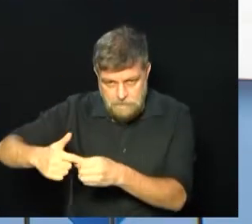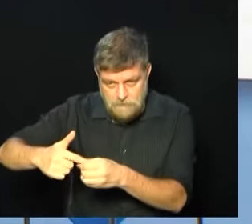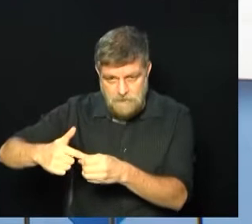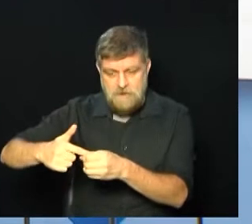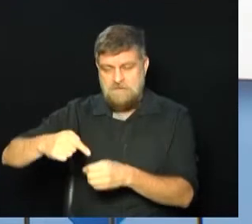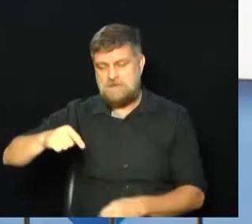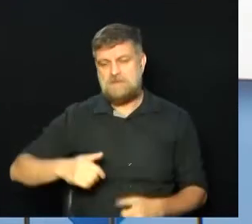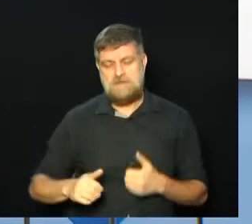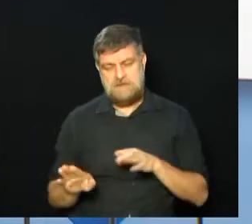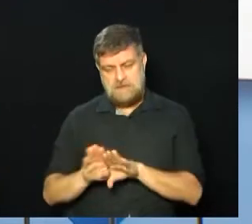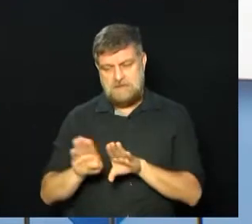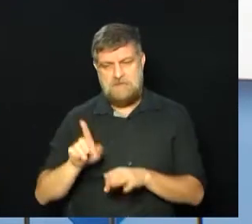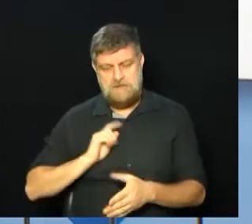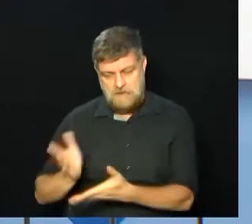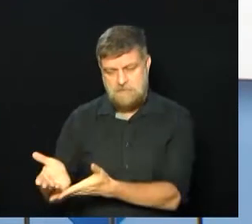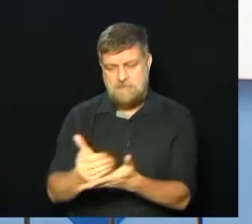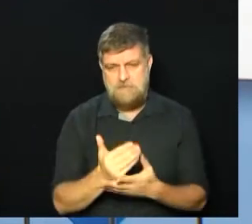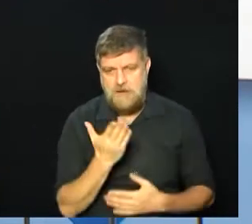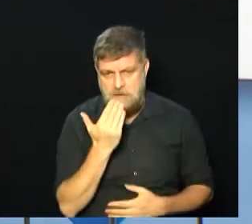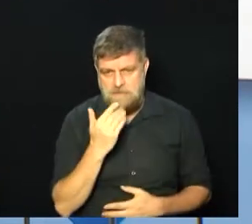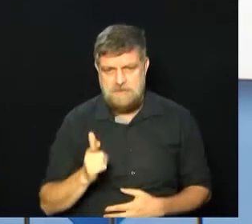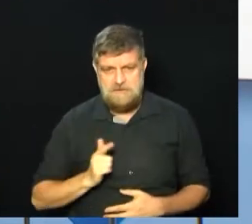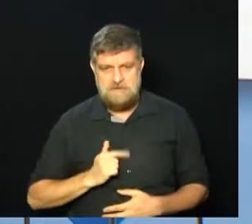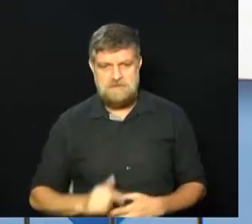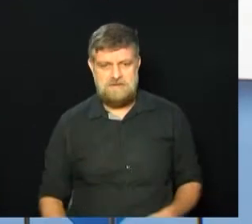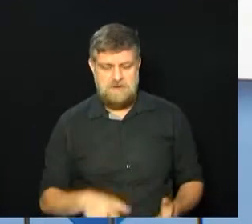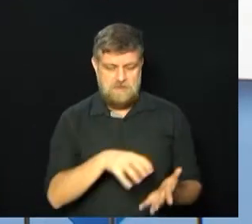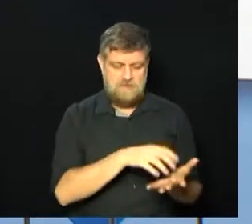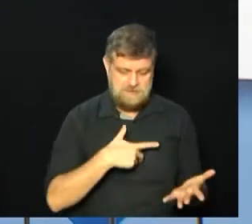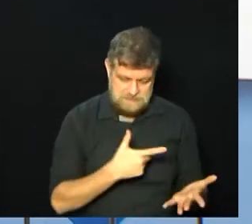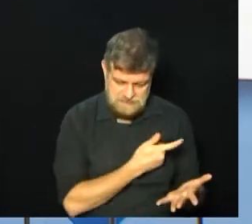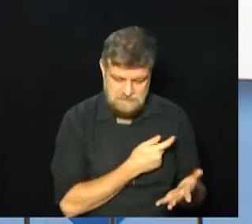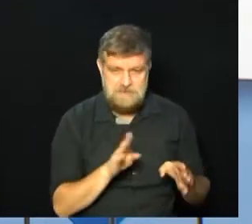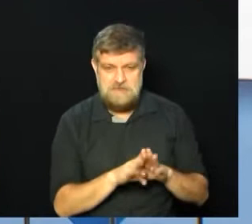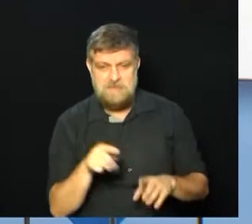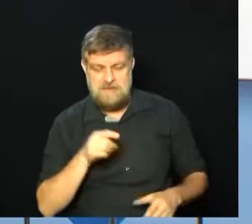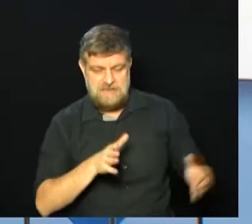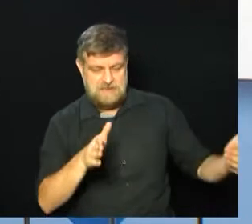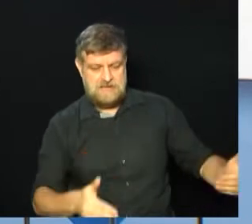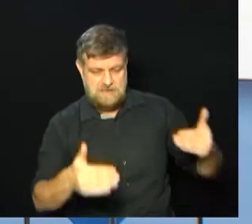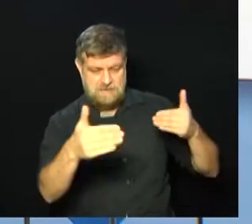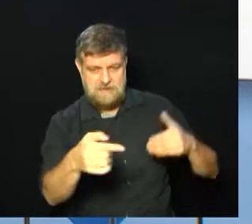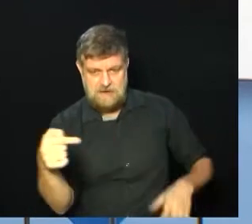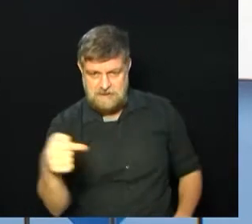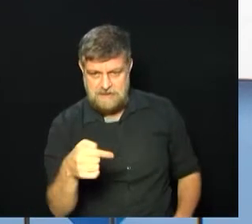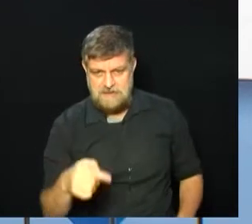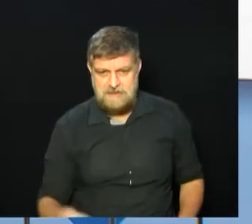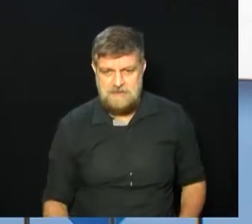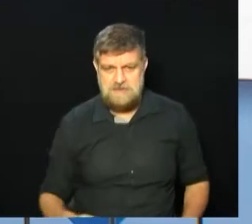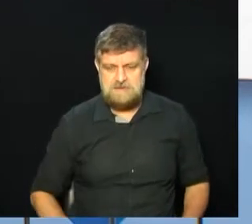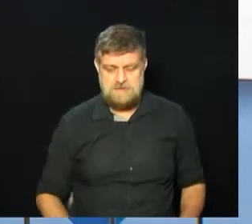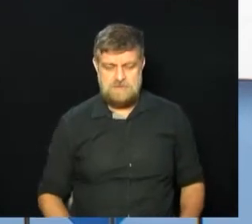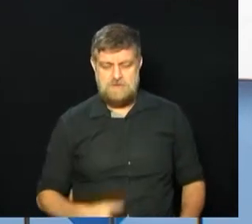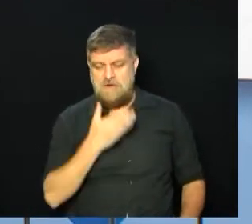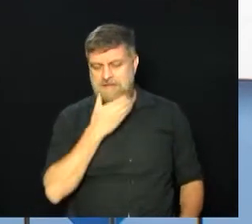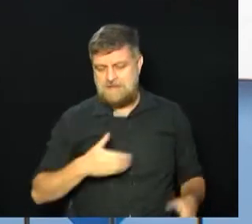combustível que também tá fazendo essa arrecadação ele agora do posto de saúde Porque também tem aquela caixa do Campinas é Natal